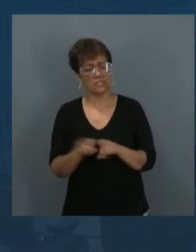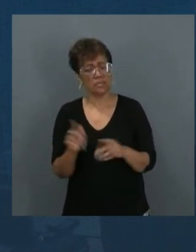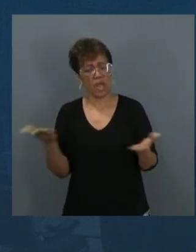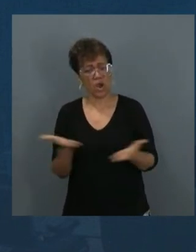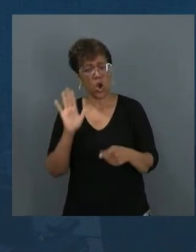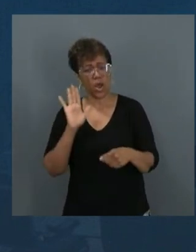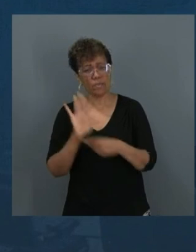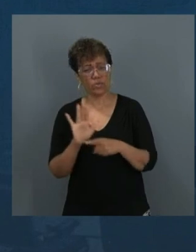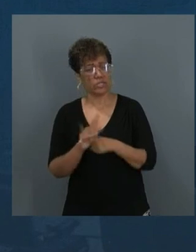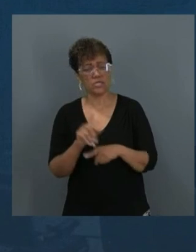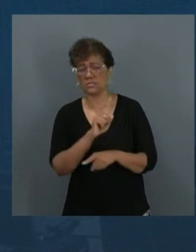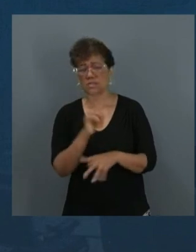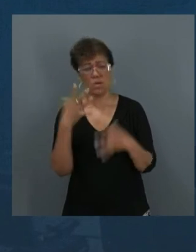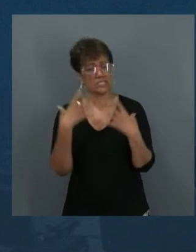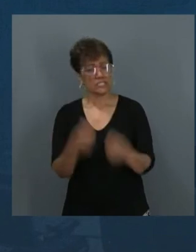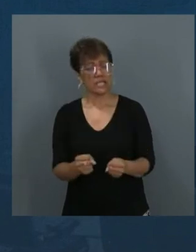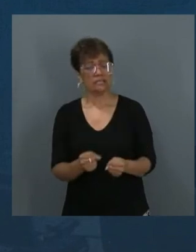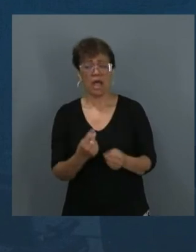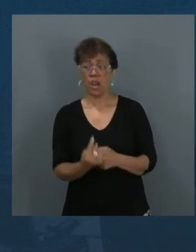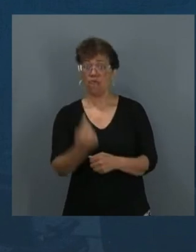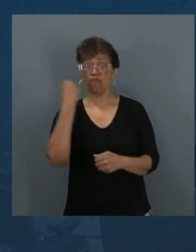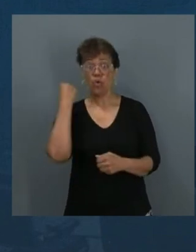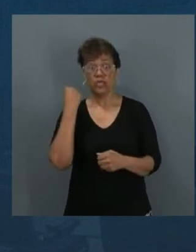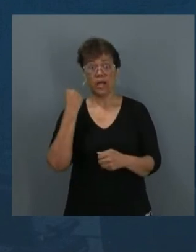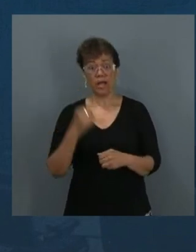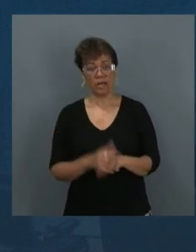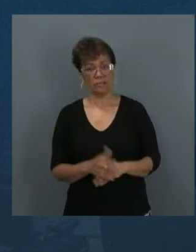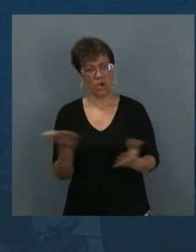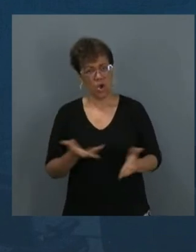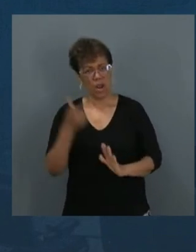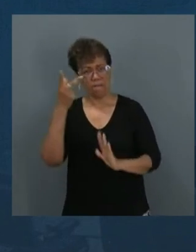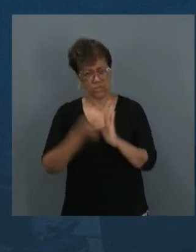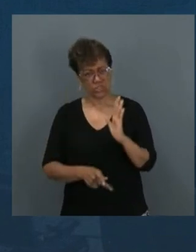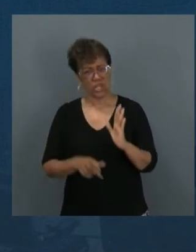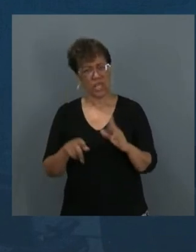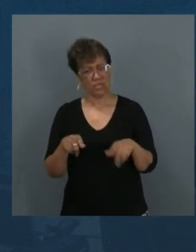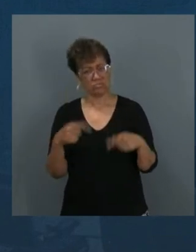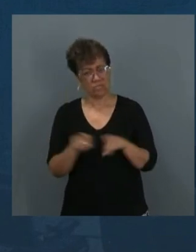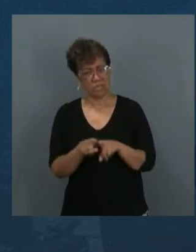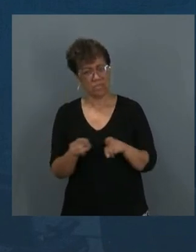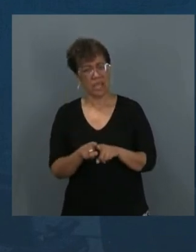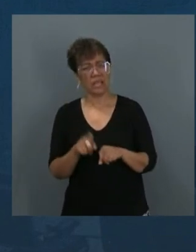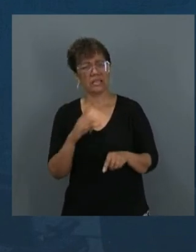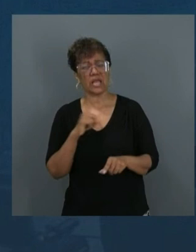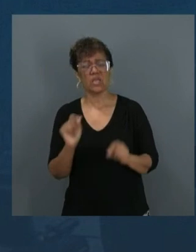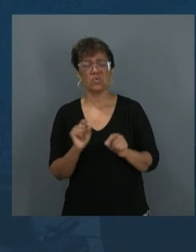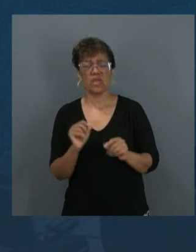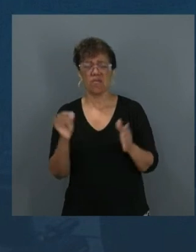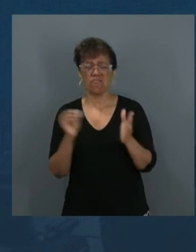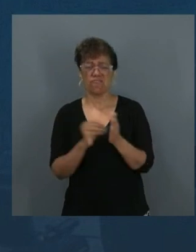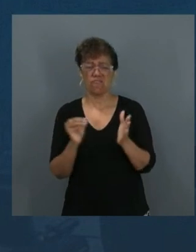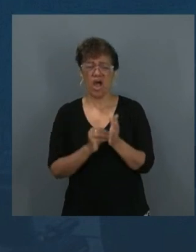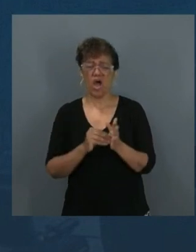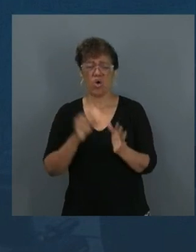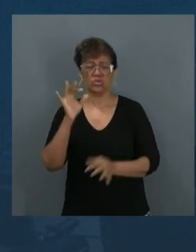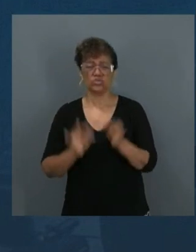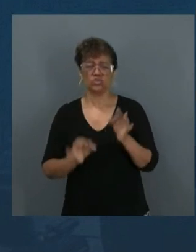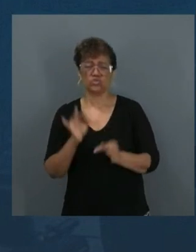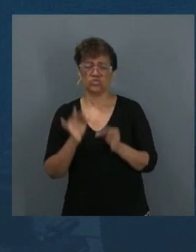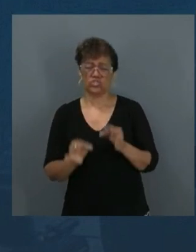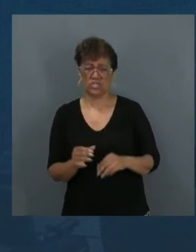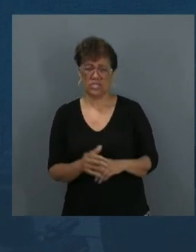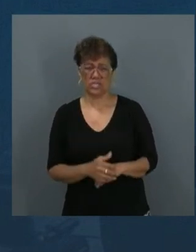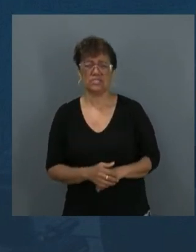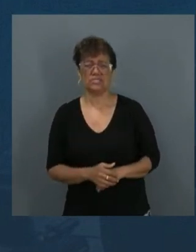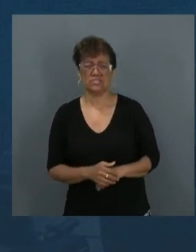que não aceitaram esses retrocessos. E o projeto ainda tem um erro e uma injustiça imensa.